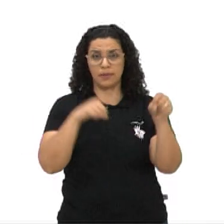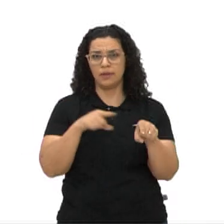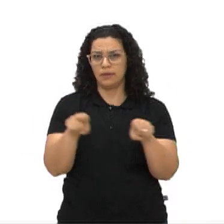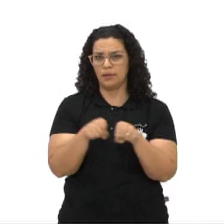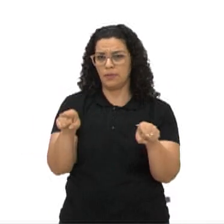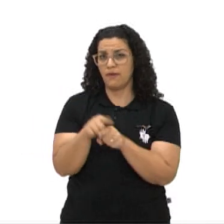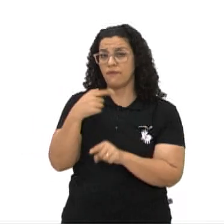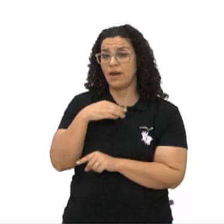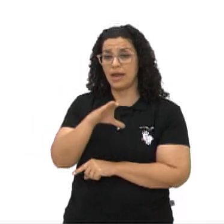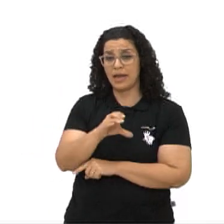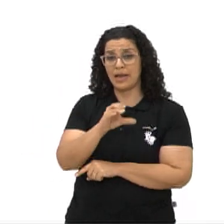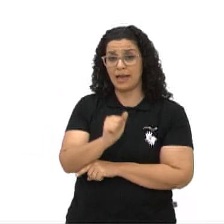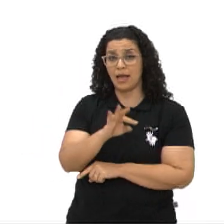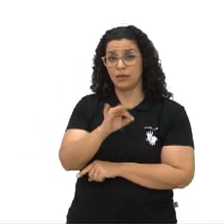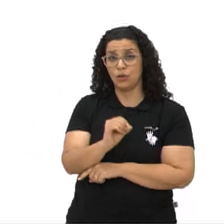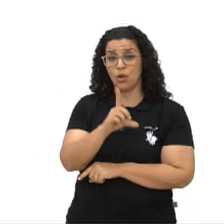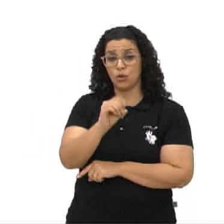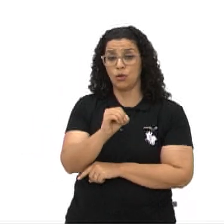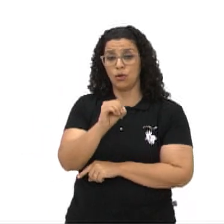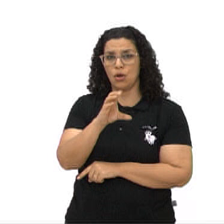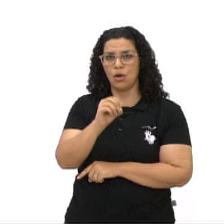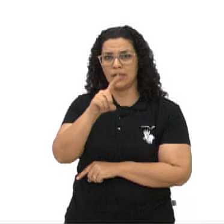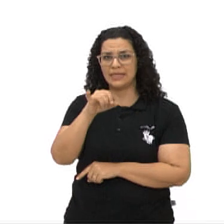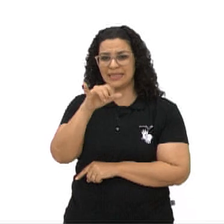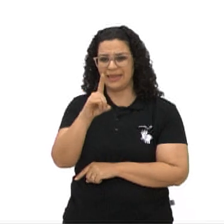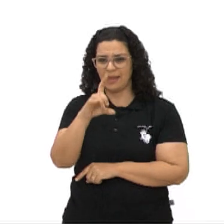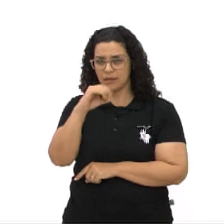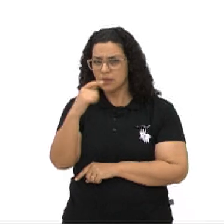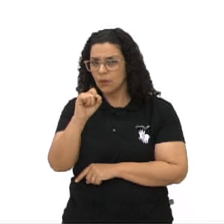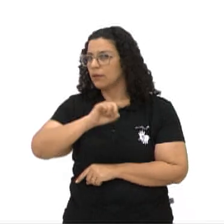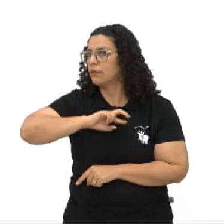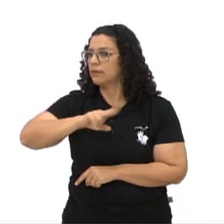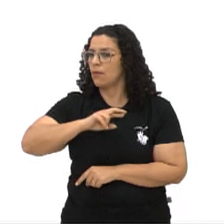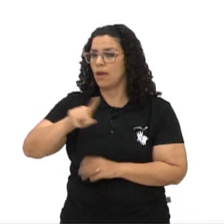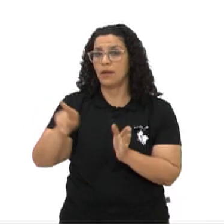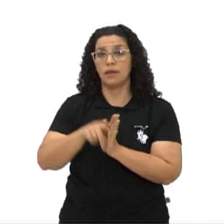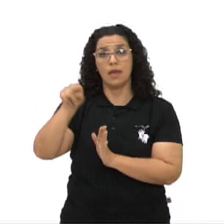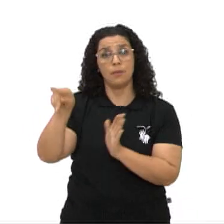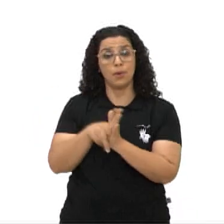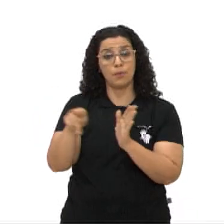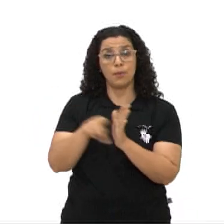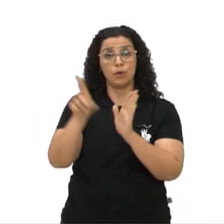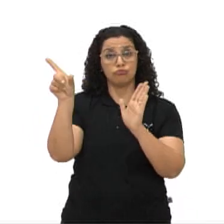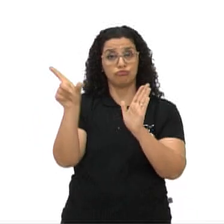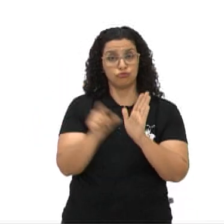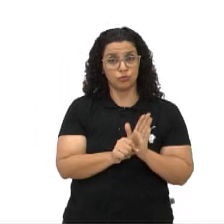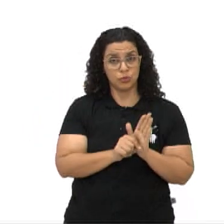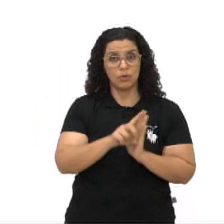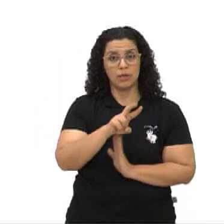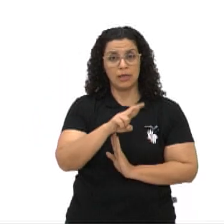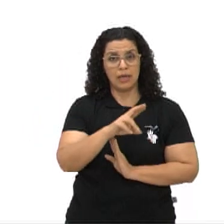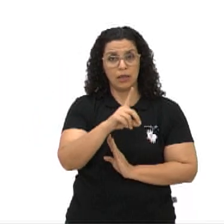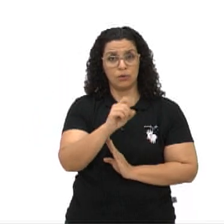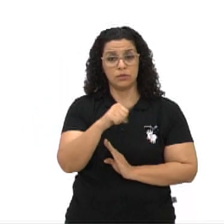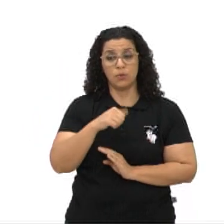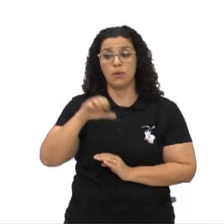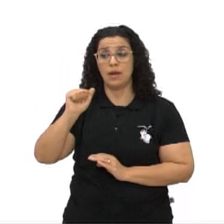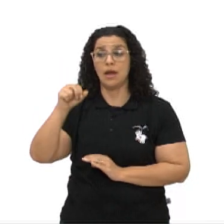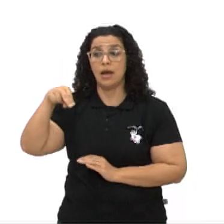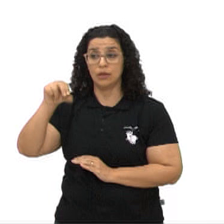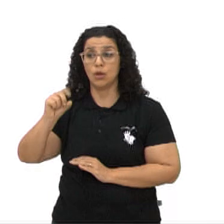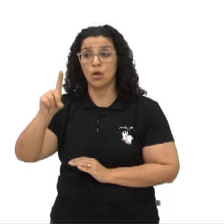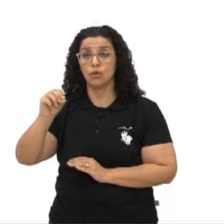que ocorre no cátodo é de oxidação. Não, no cátodo vai ocorrer a redução. A reação que ocorre no anodo